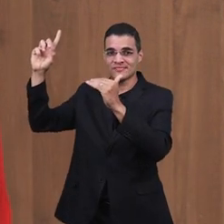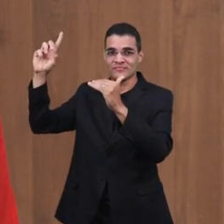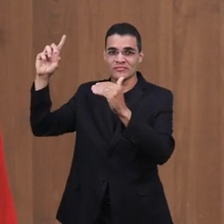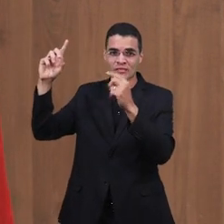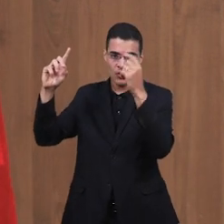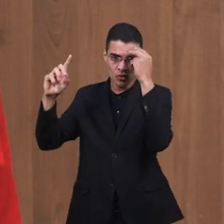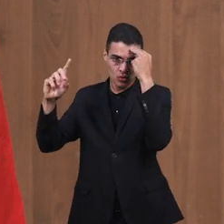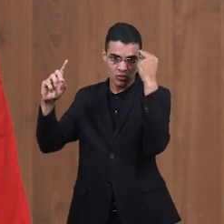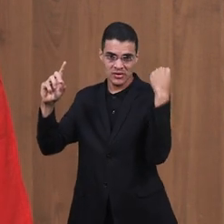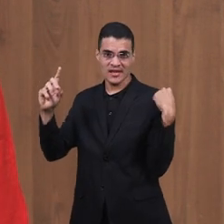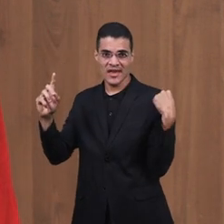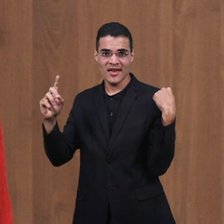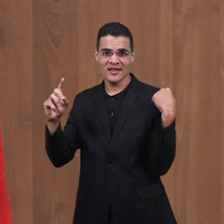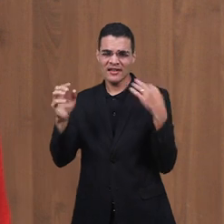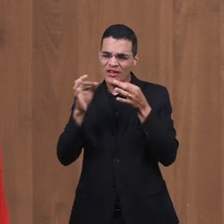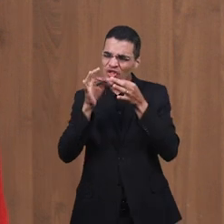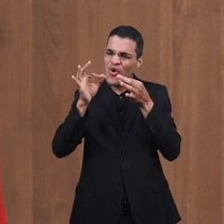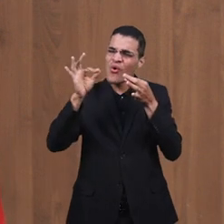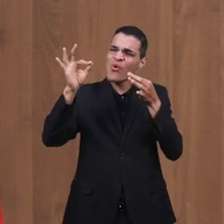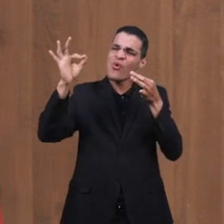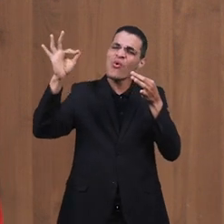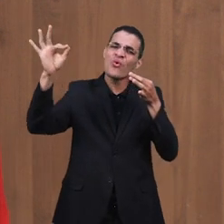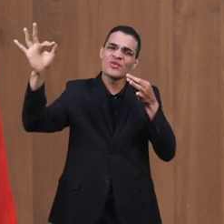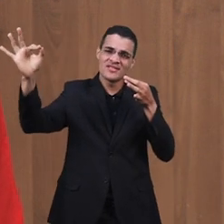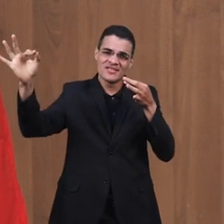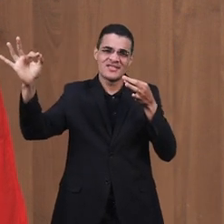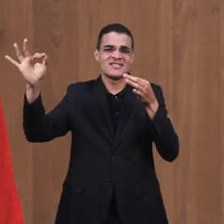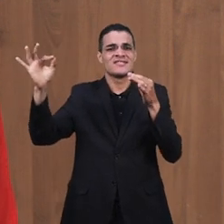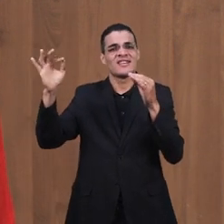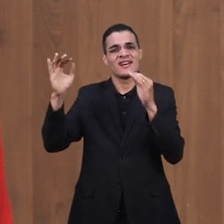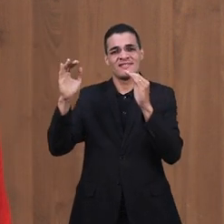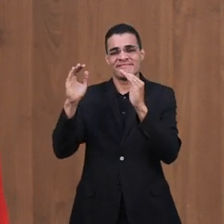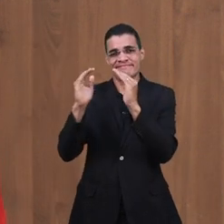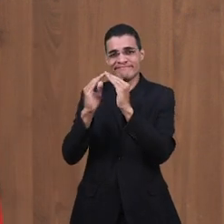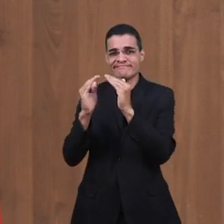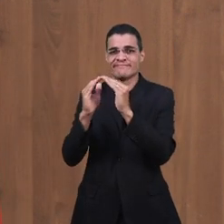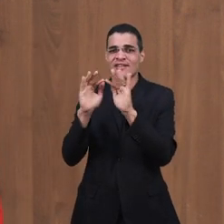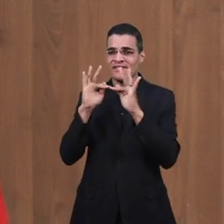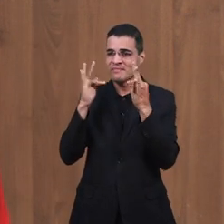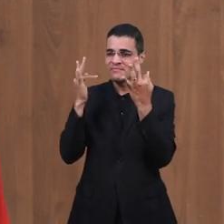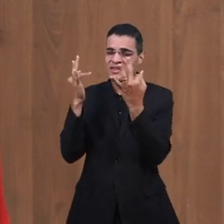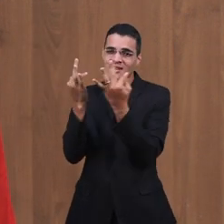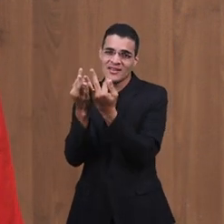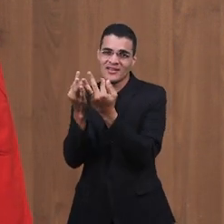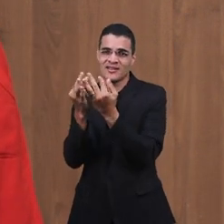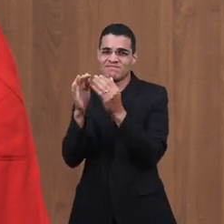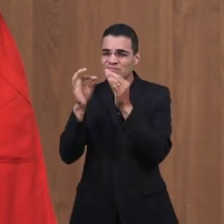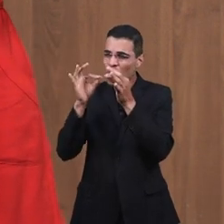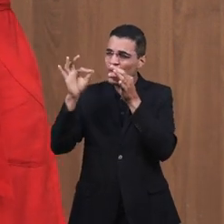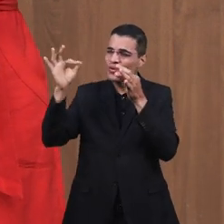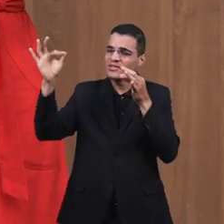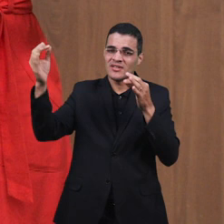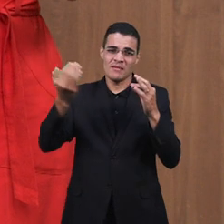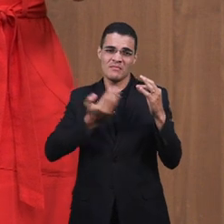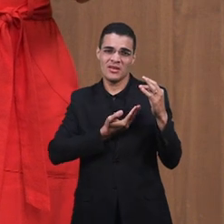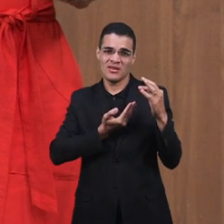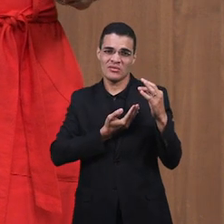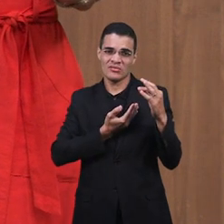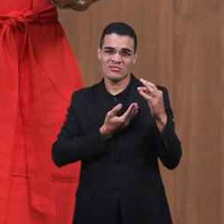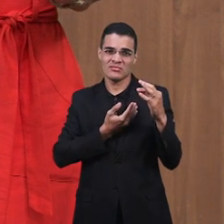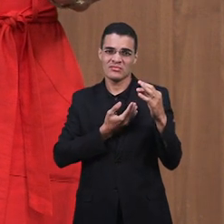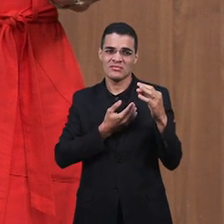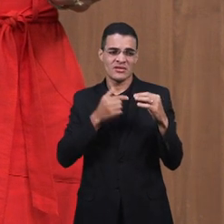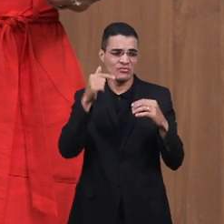Deus. José estava longe da sua família, longe dos seus amigos, estava numa terra estranha onde